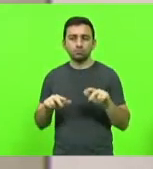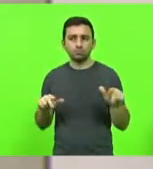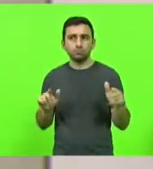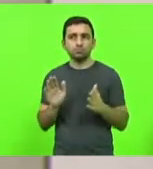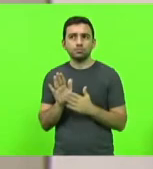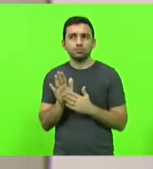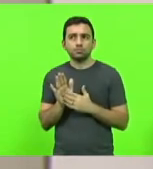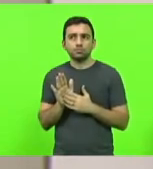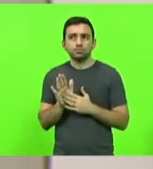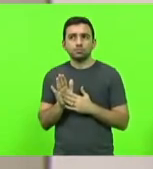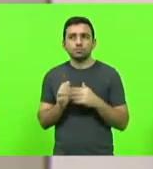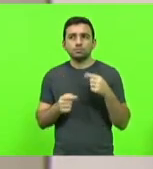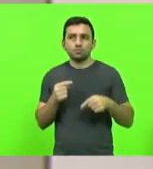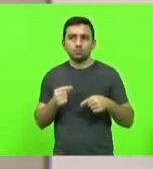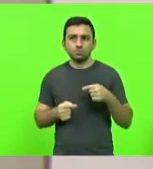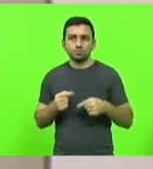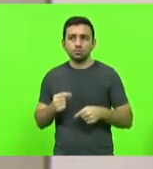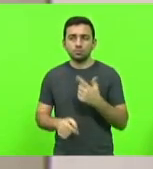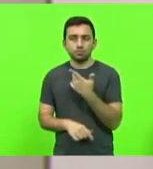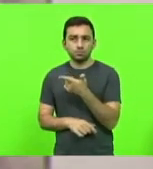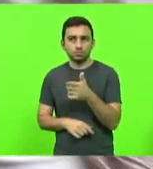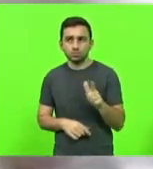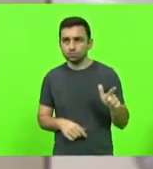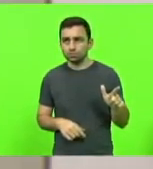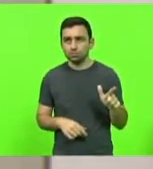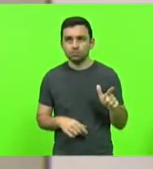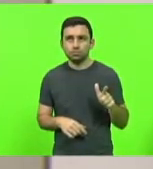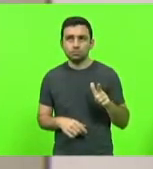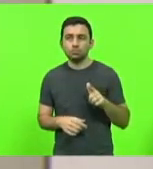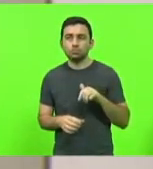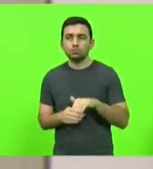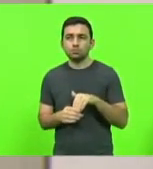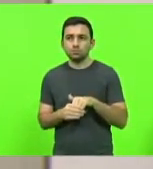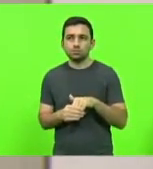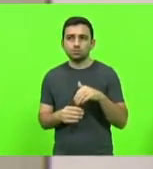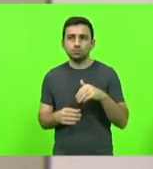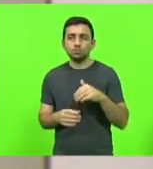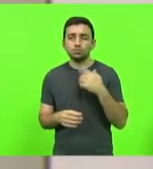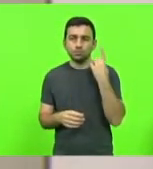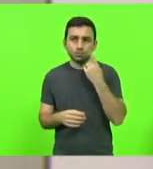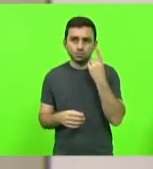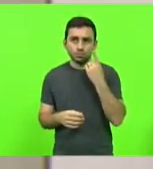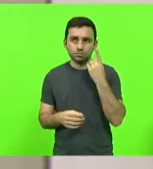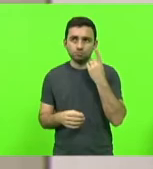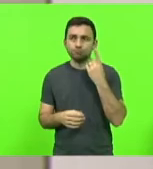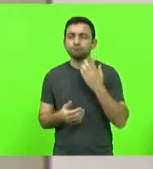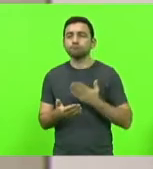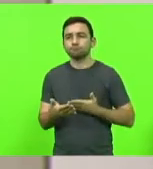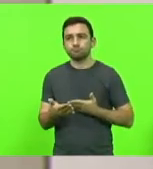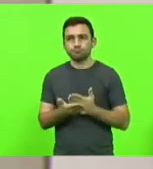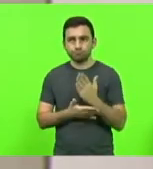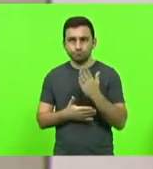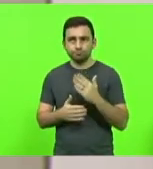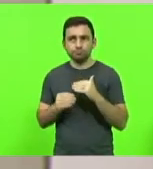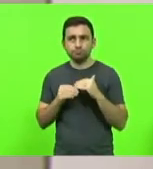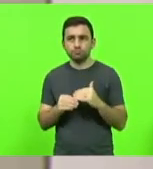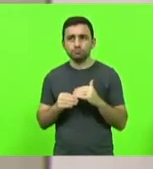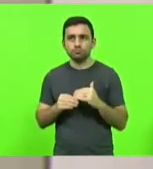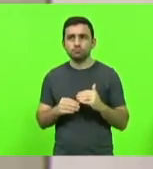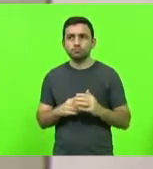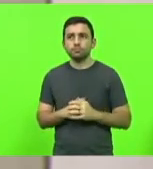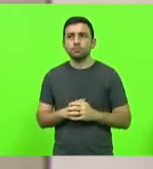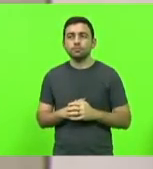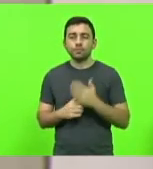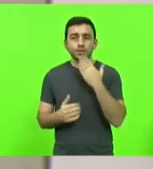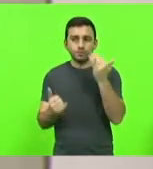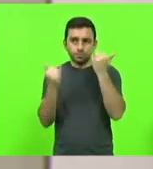proposições em discussão. Não havendo quem queira discutir, em votação, deputados que aprovam permaneçam como se encontra. Aprovado por unanimidade. Pedido